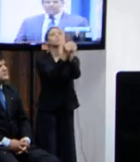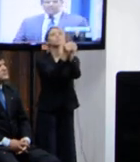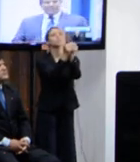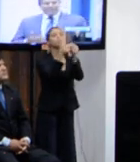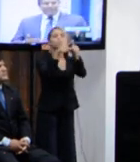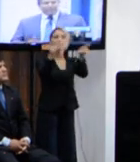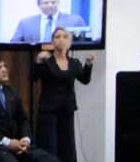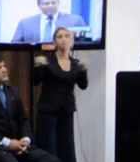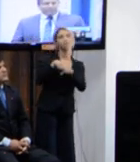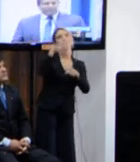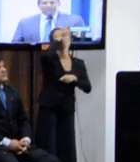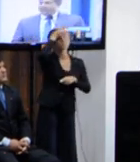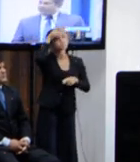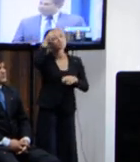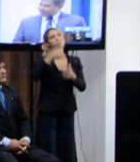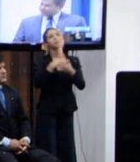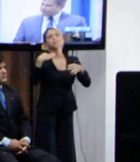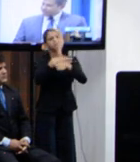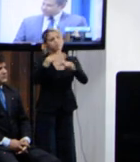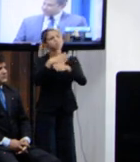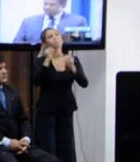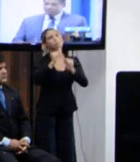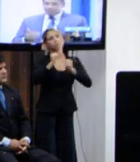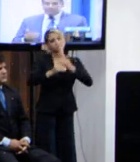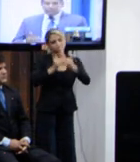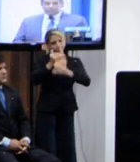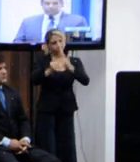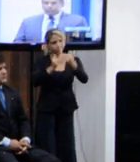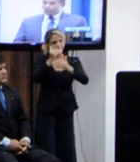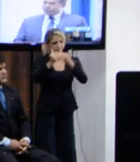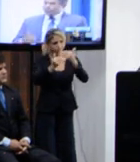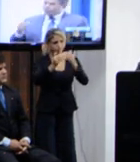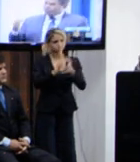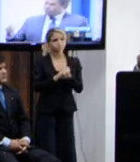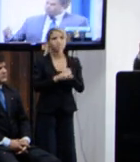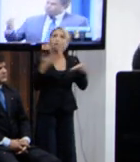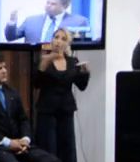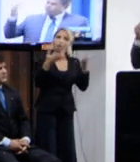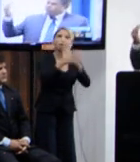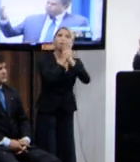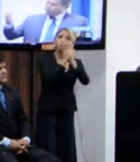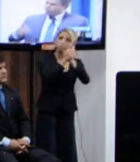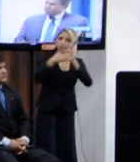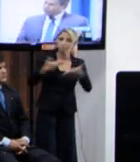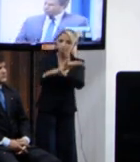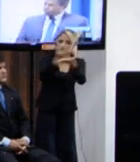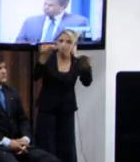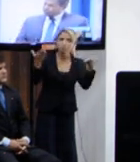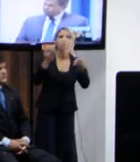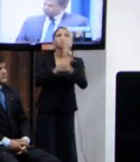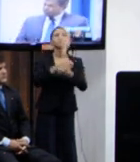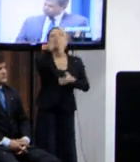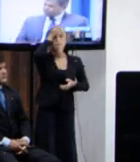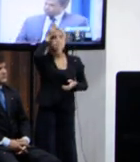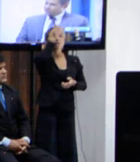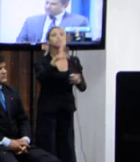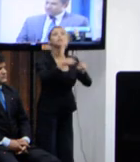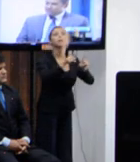possa cada vez mais avançar. Então, dessa forma, eu cumprimento a todos, cumprimento o prefeito doutor